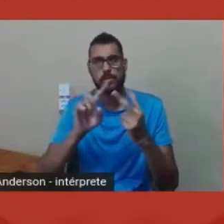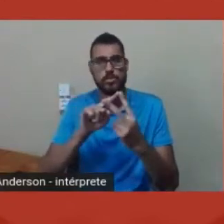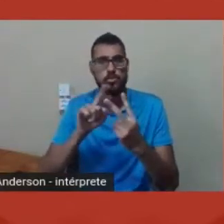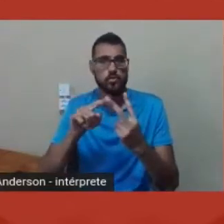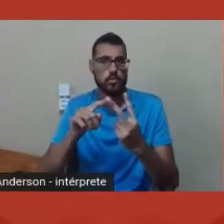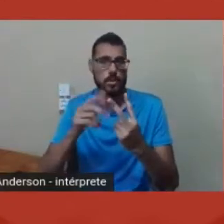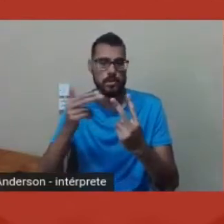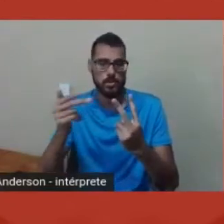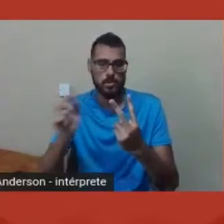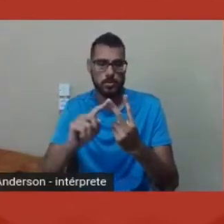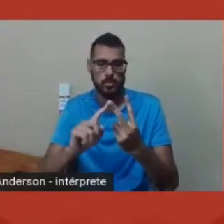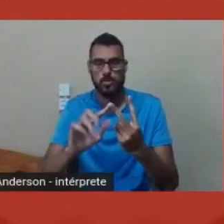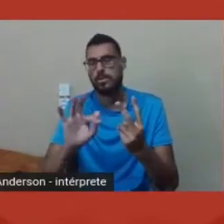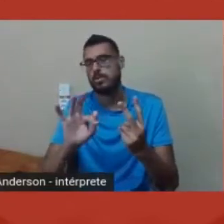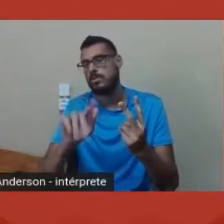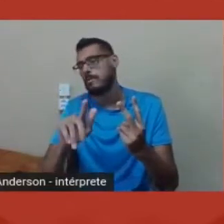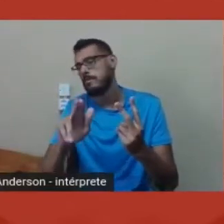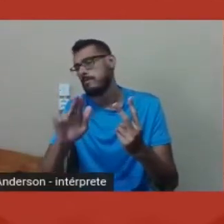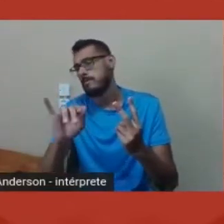Fluidez e